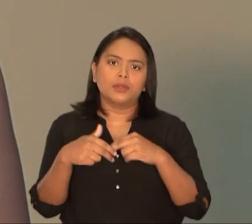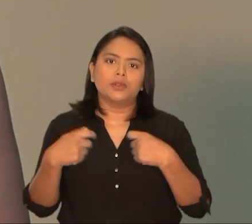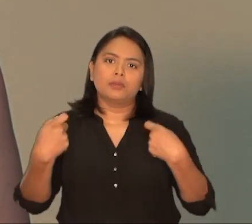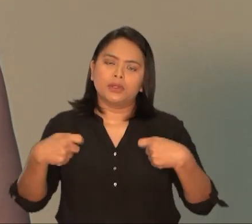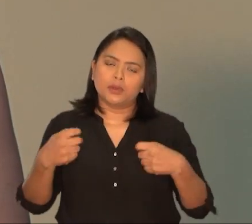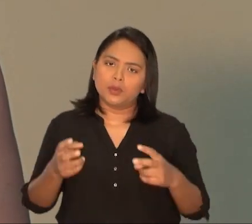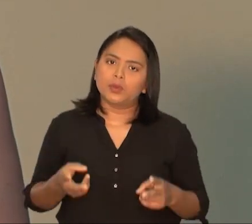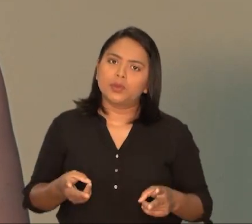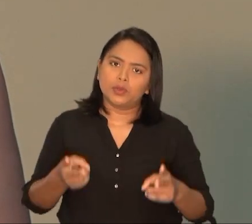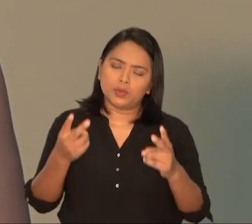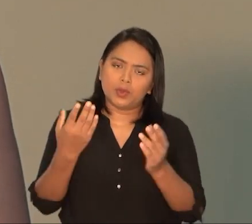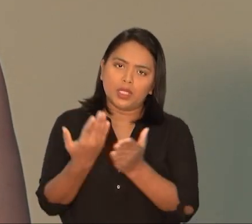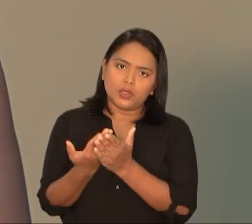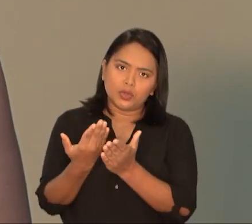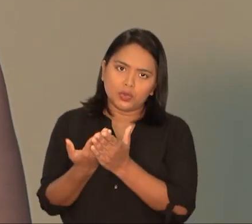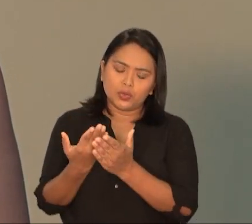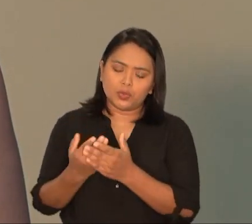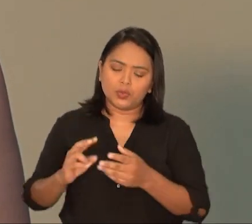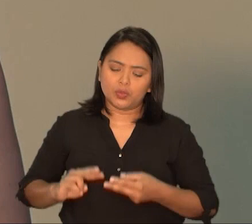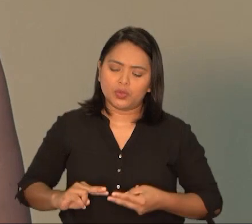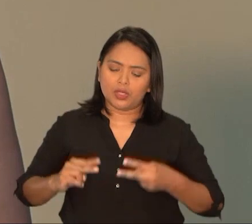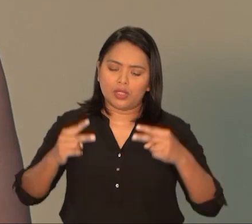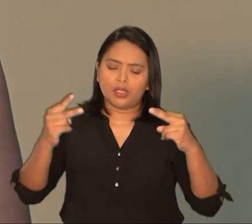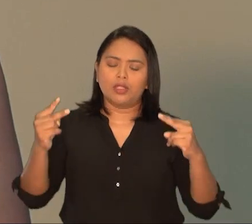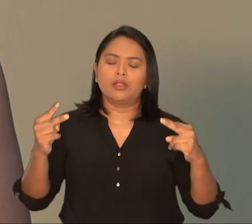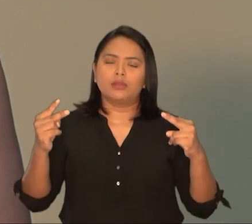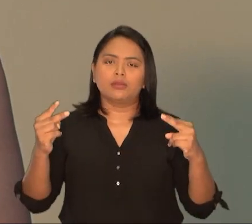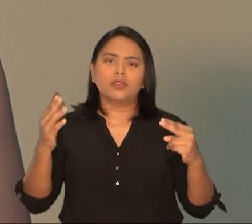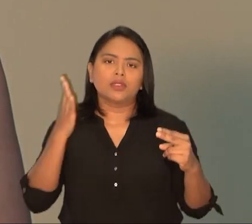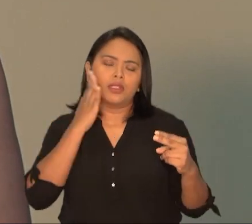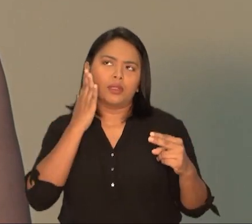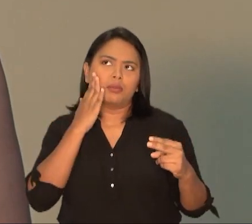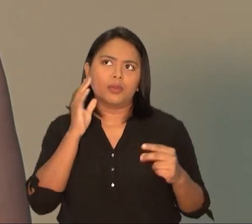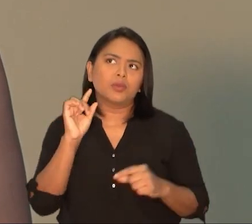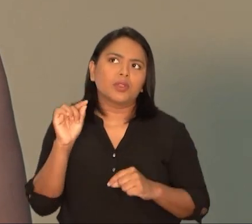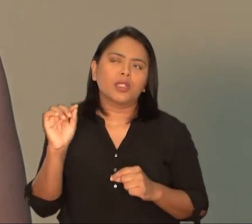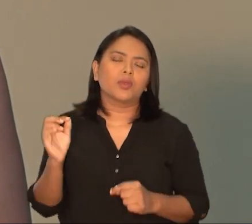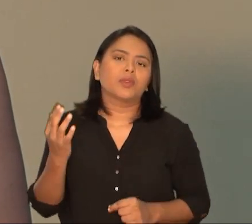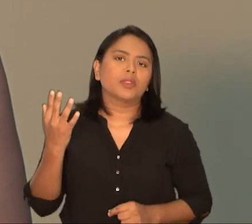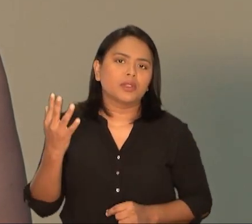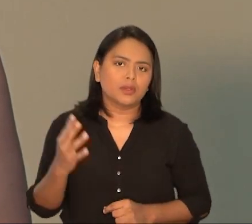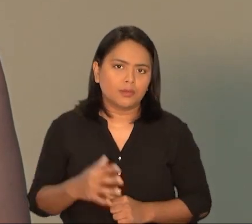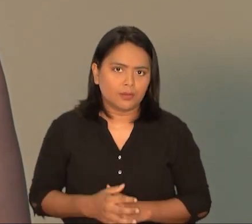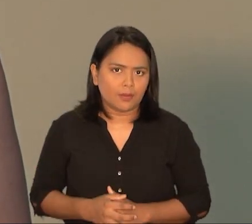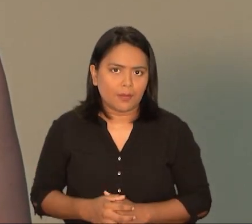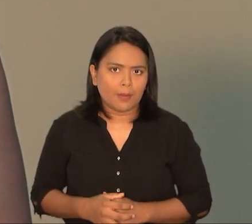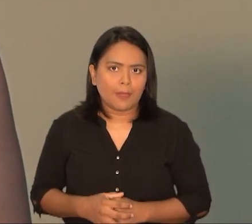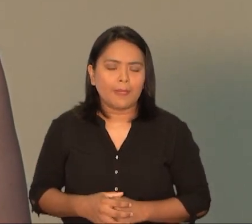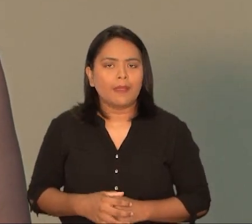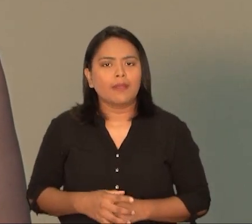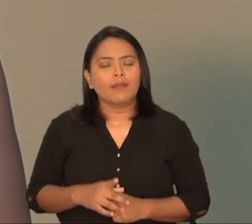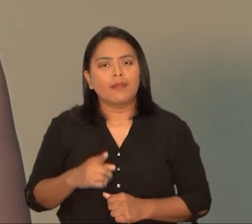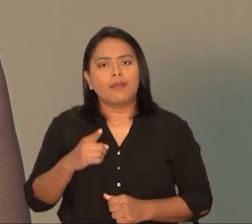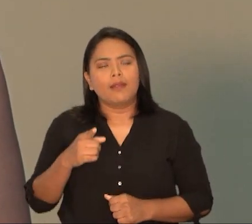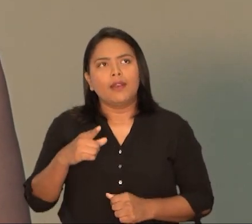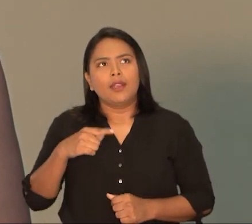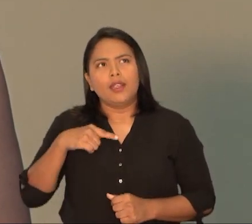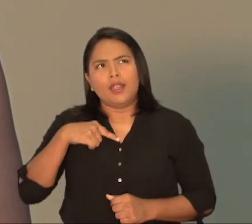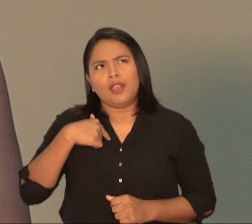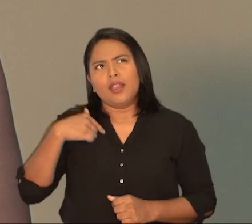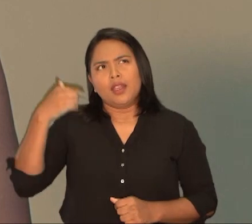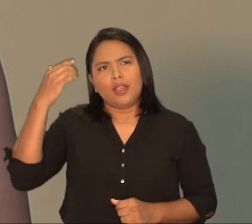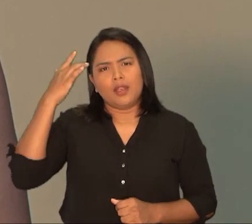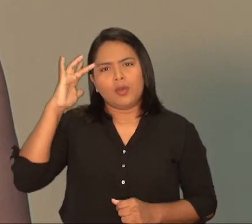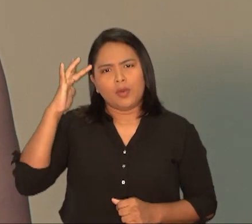continuar fazendo mais estudos genéticos para saber o que aconteceu. Mas eu atribuo, né, além dessa possibilidade